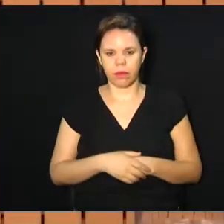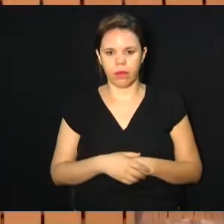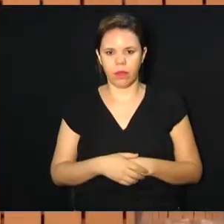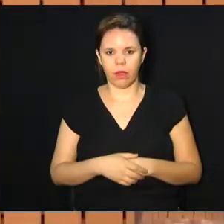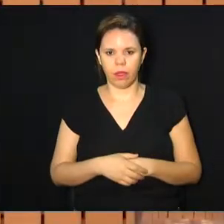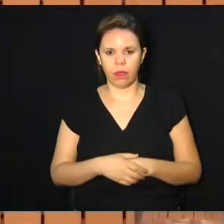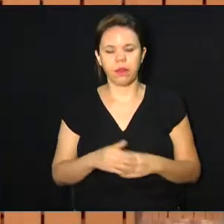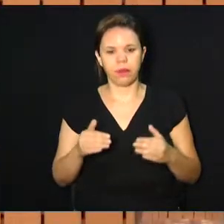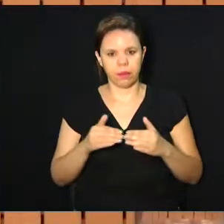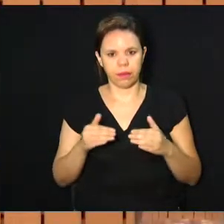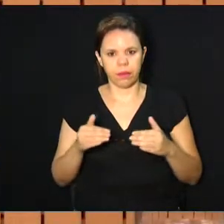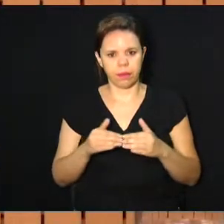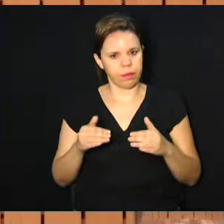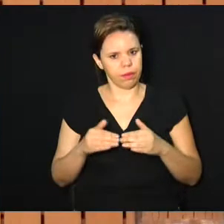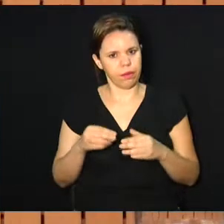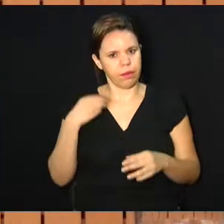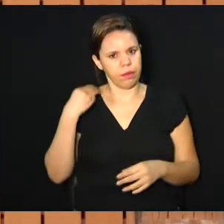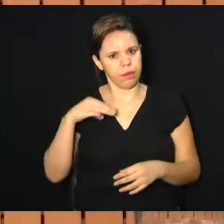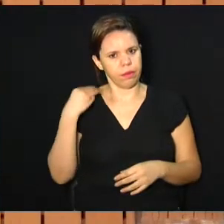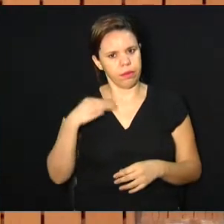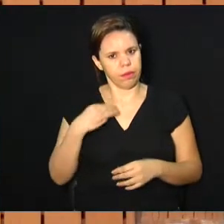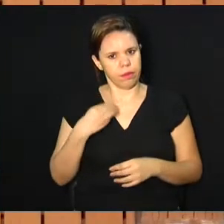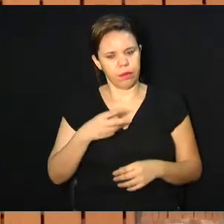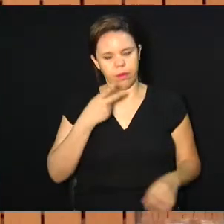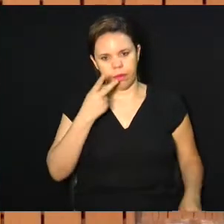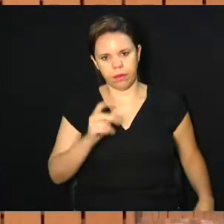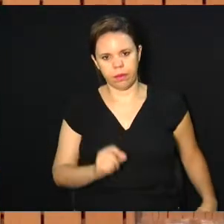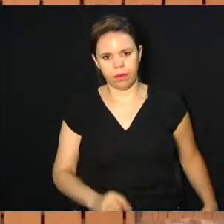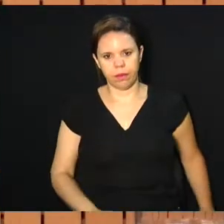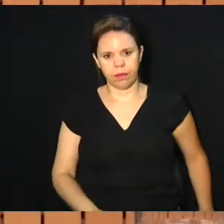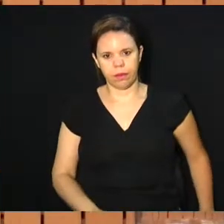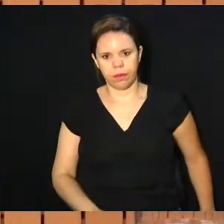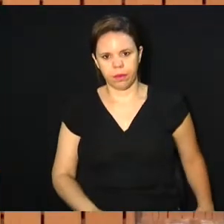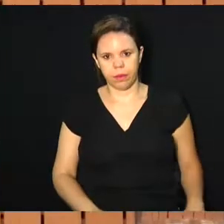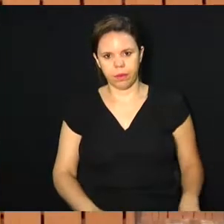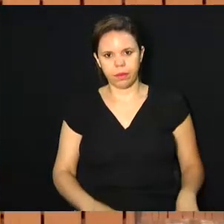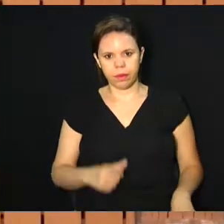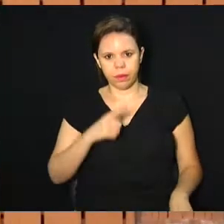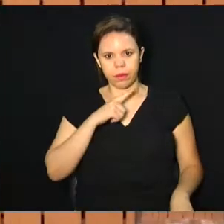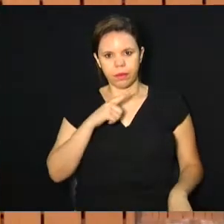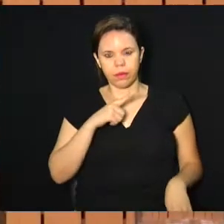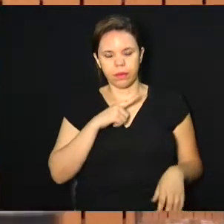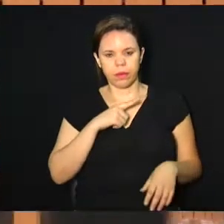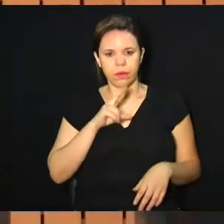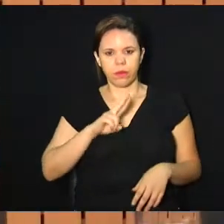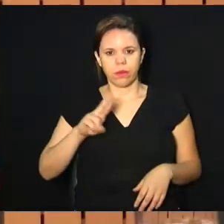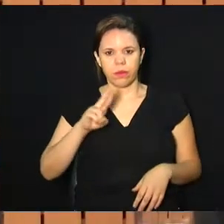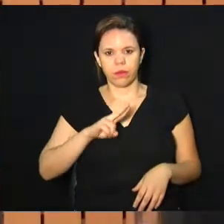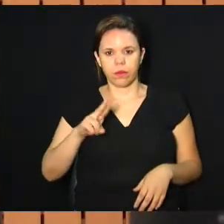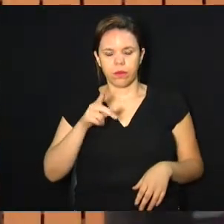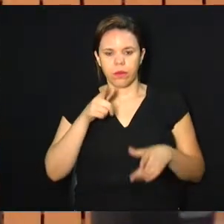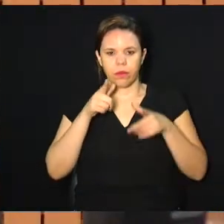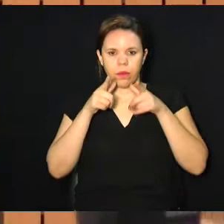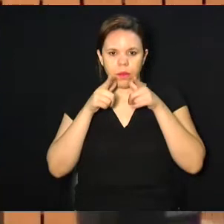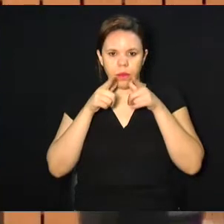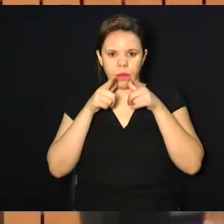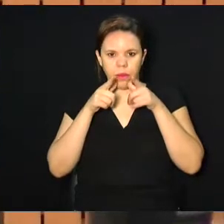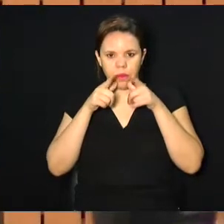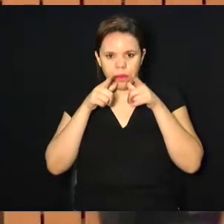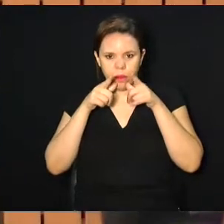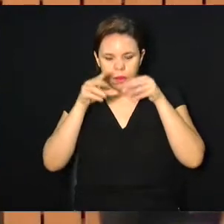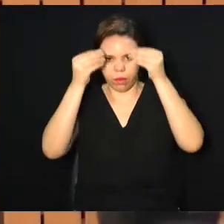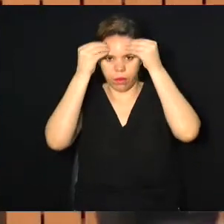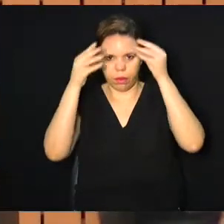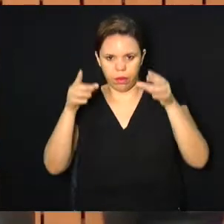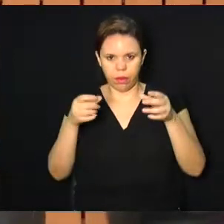eu concordo bastante com o que a Mariana colocou. Eu tenho utilizado uma linguagem aqui que